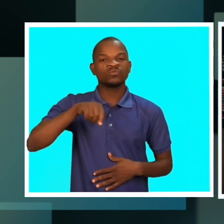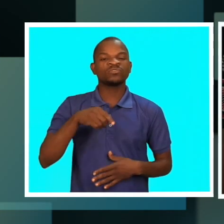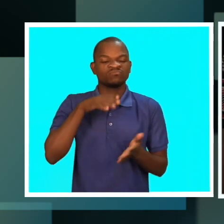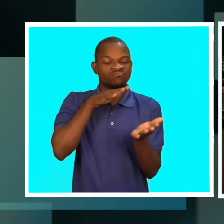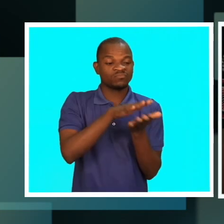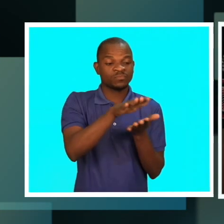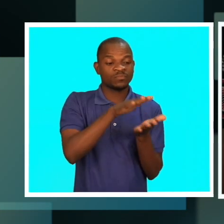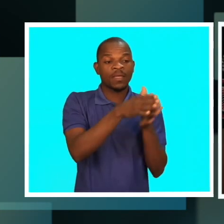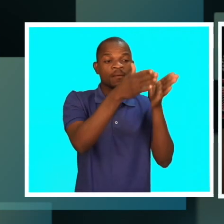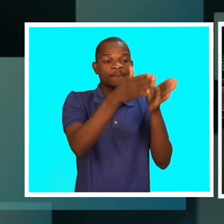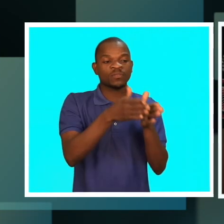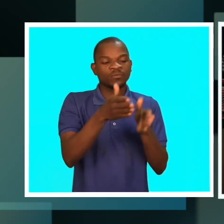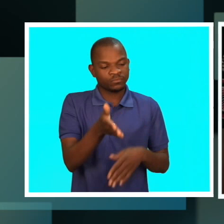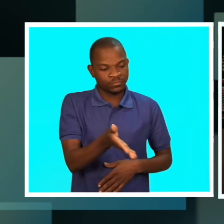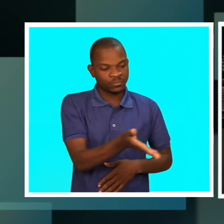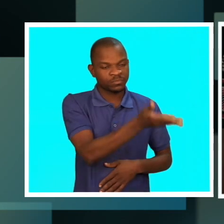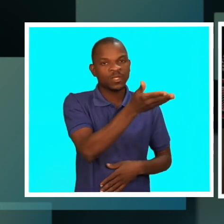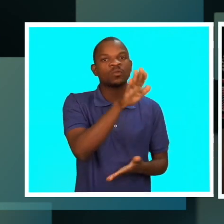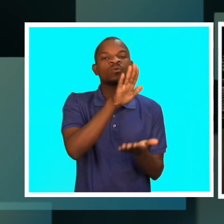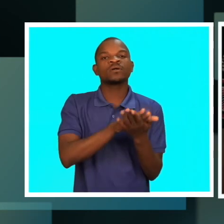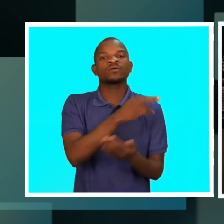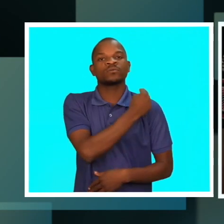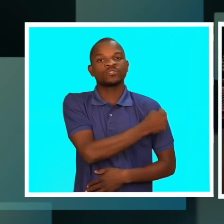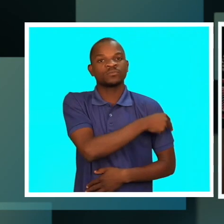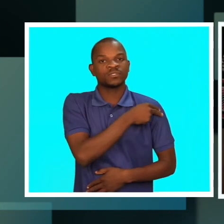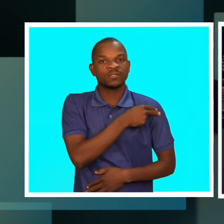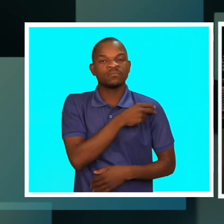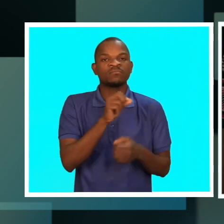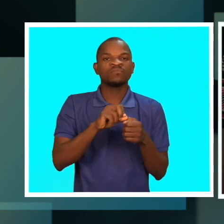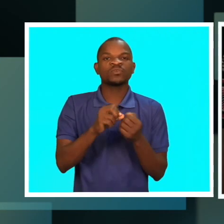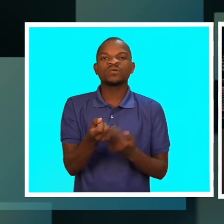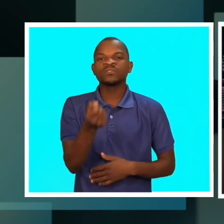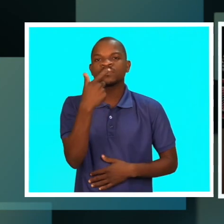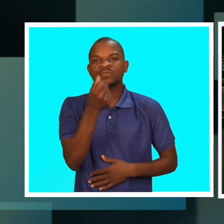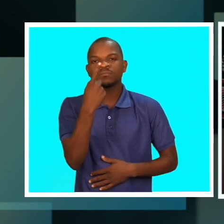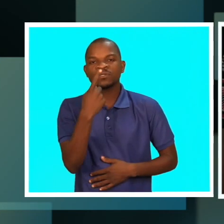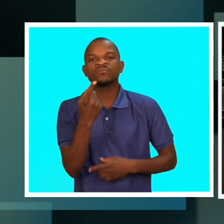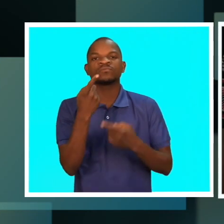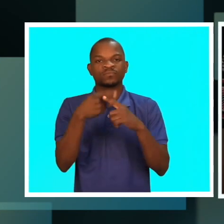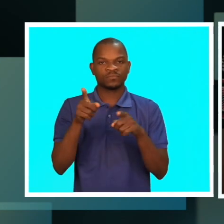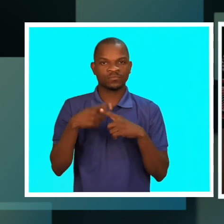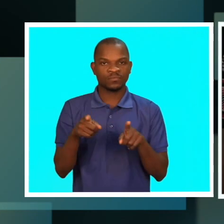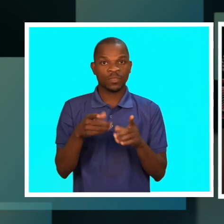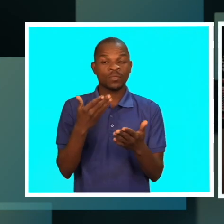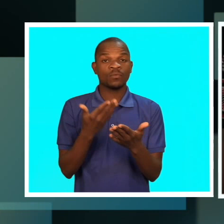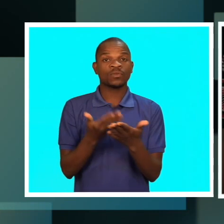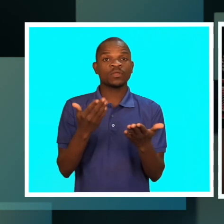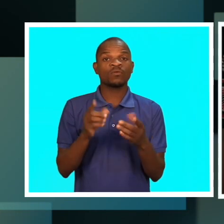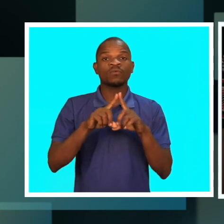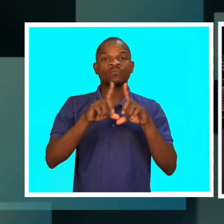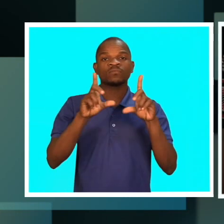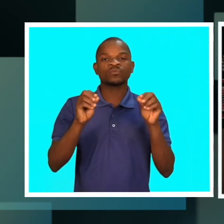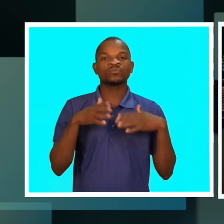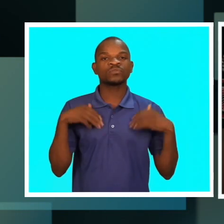doenças, nós acabamos sempre aconselhando as pessoas para irem às unidades sanitárias para fazerem mais outros tratamentos,